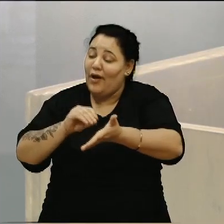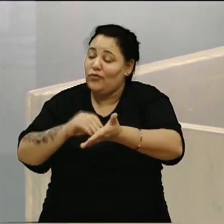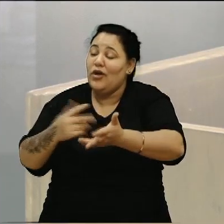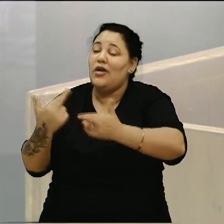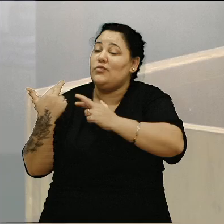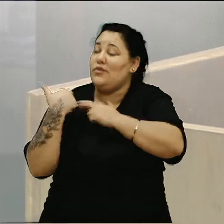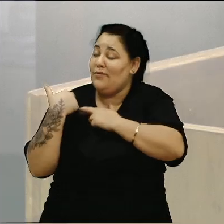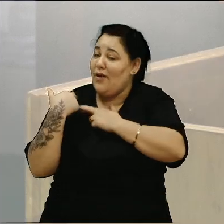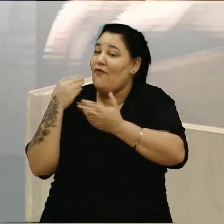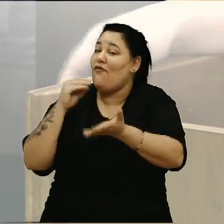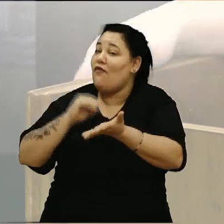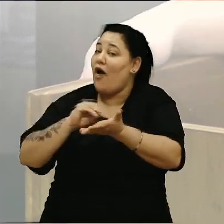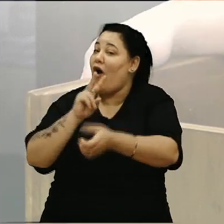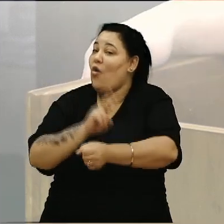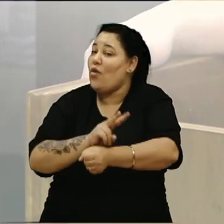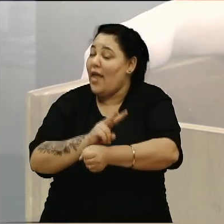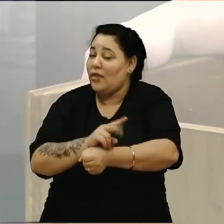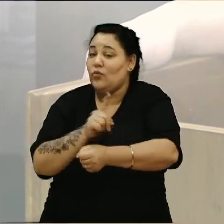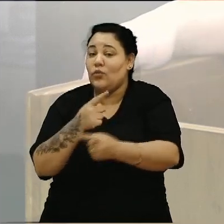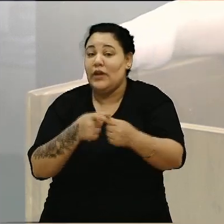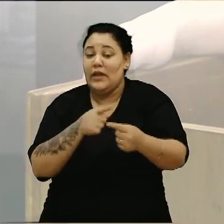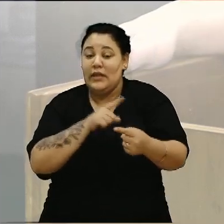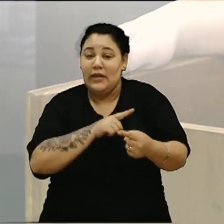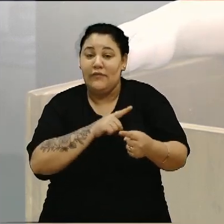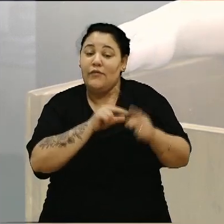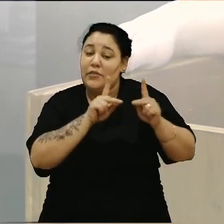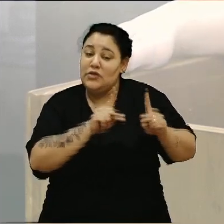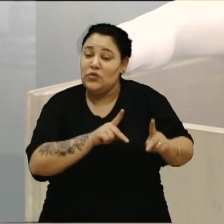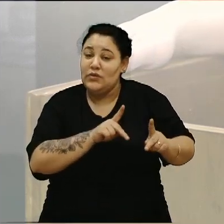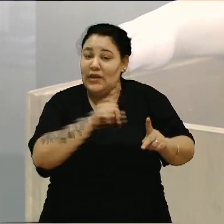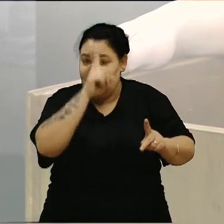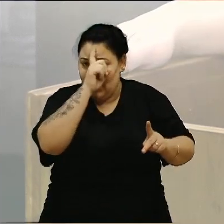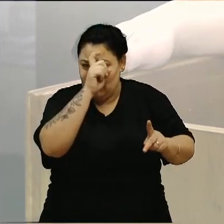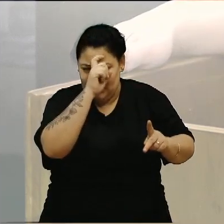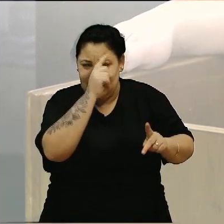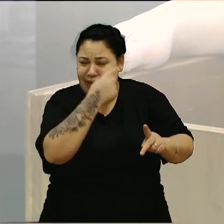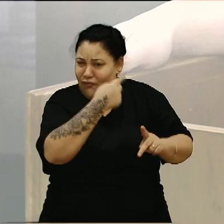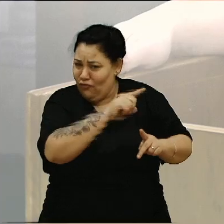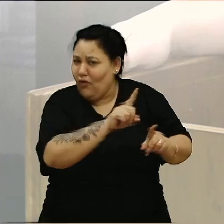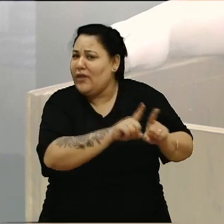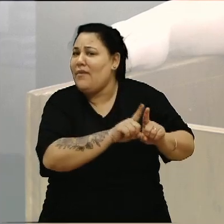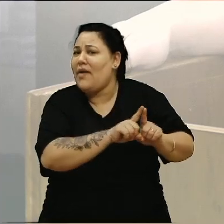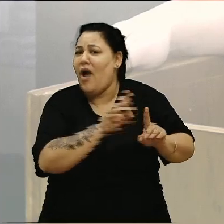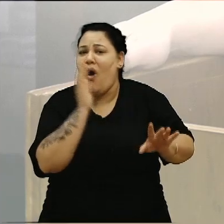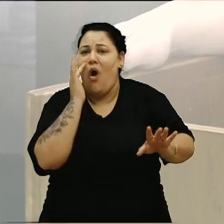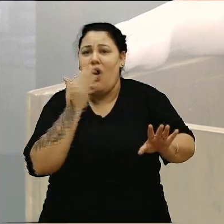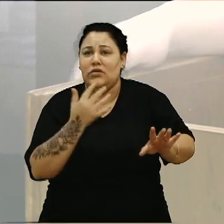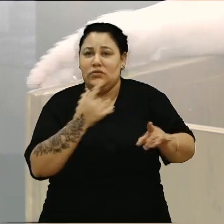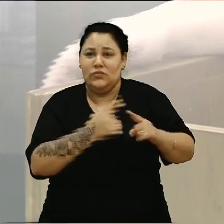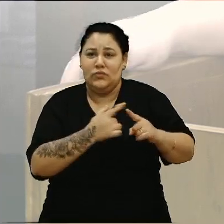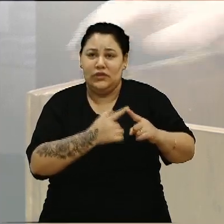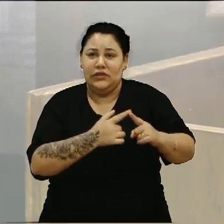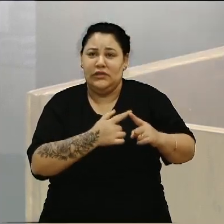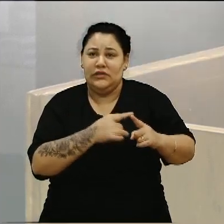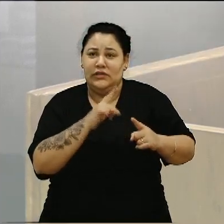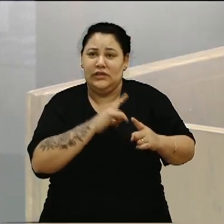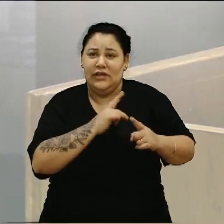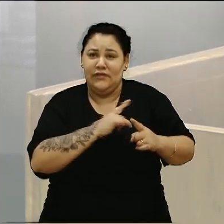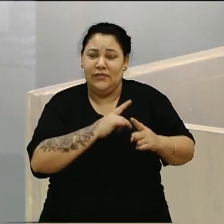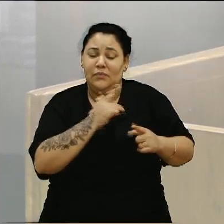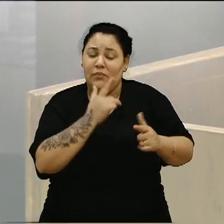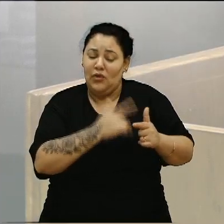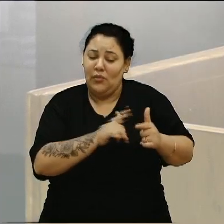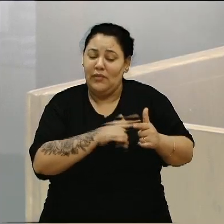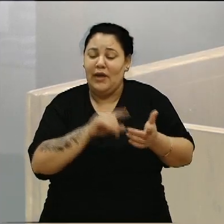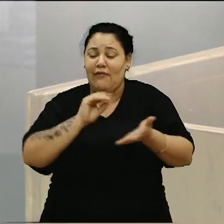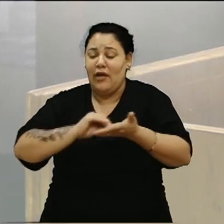falta de cuidado, que teve gente que até para o hospital naquela época parece que foi, com a tamanha pressão que recebeu pela incompetência.